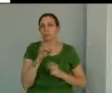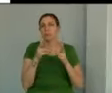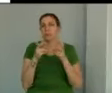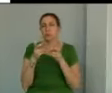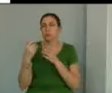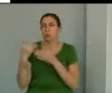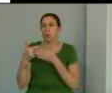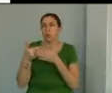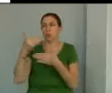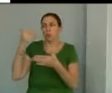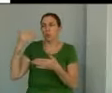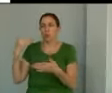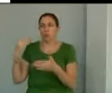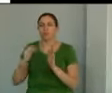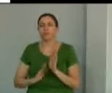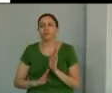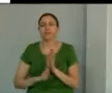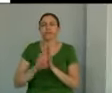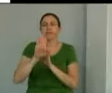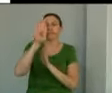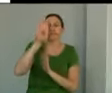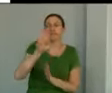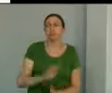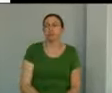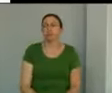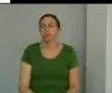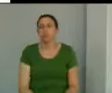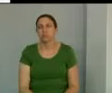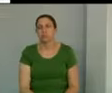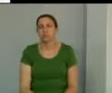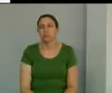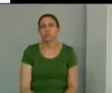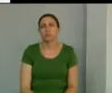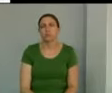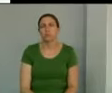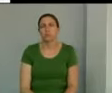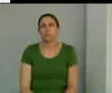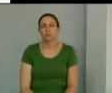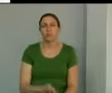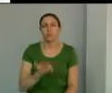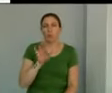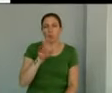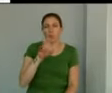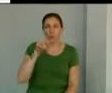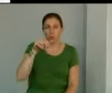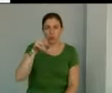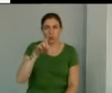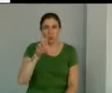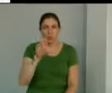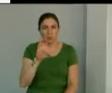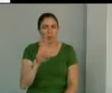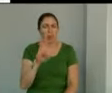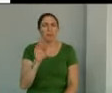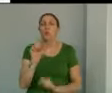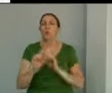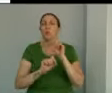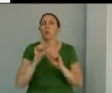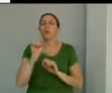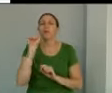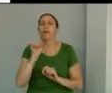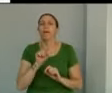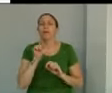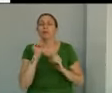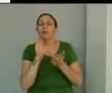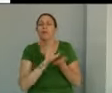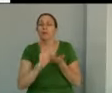aumentando também a nossa arrecadação própria. Tá? O Fundeb. Tá? O que é o Fundeb? O Fundeb é um fundo